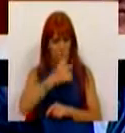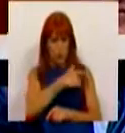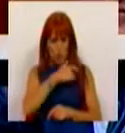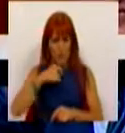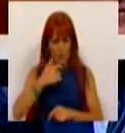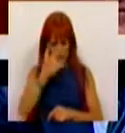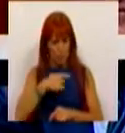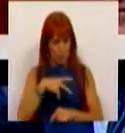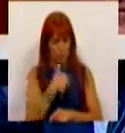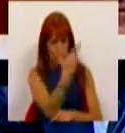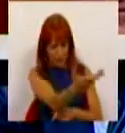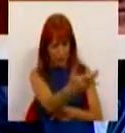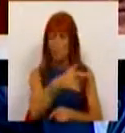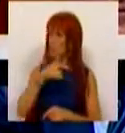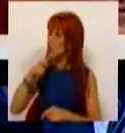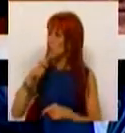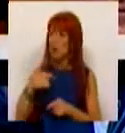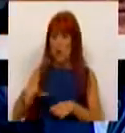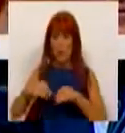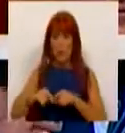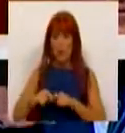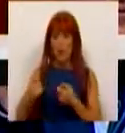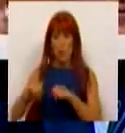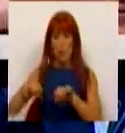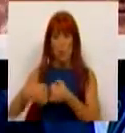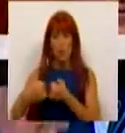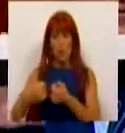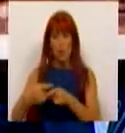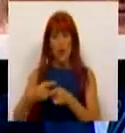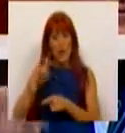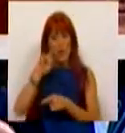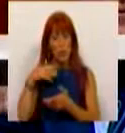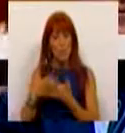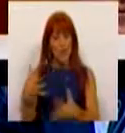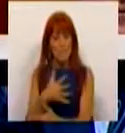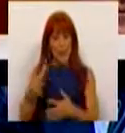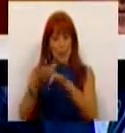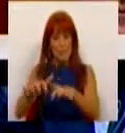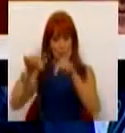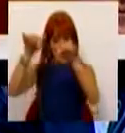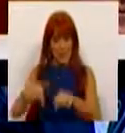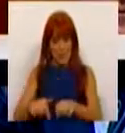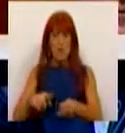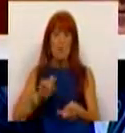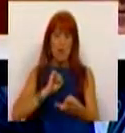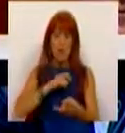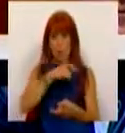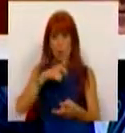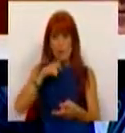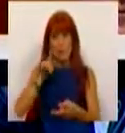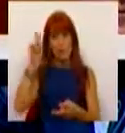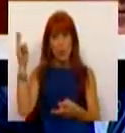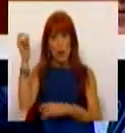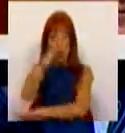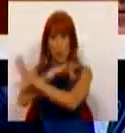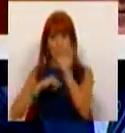compromissos com os portugueses, dos compromissos que assumimos com os partidos que asseguram a maioria parlamentar e os nossos compromissos com a